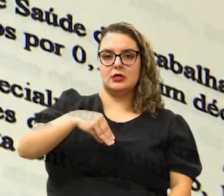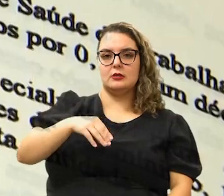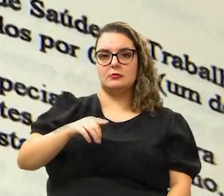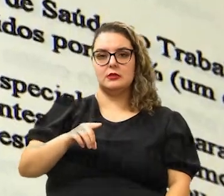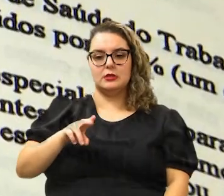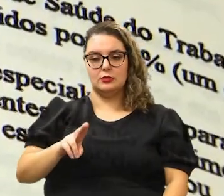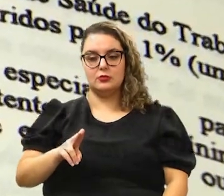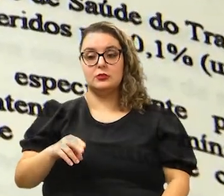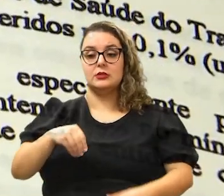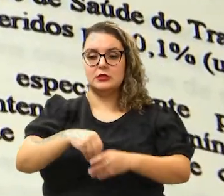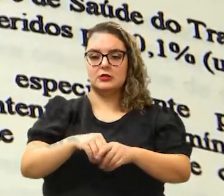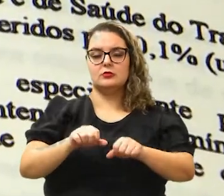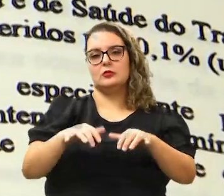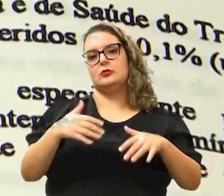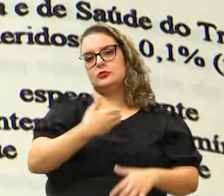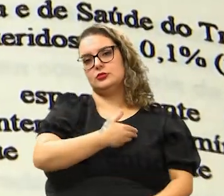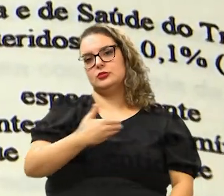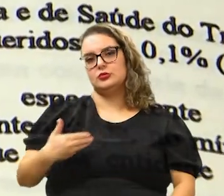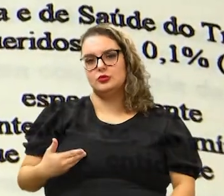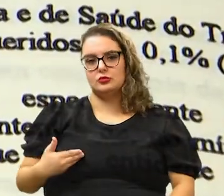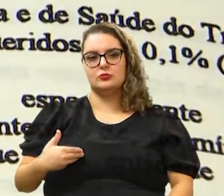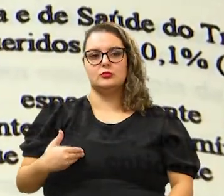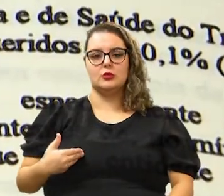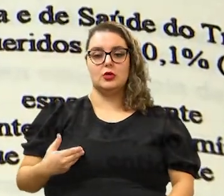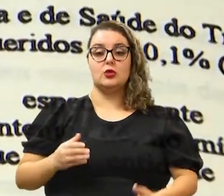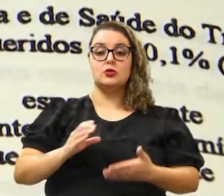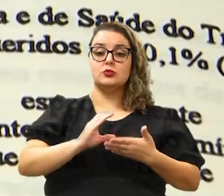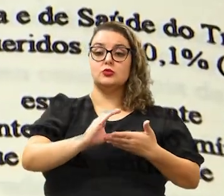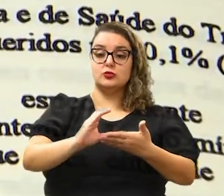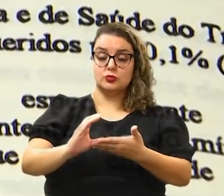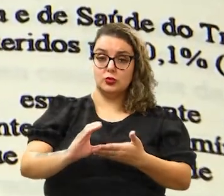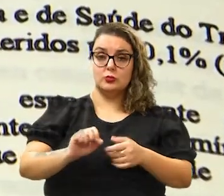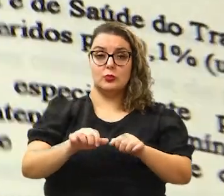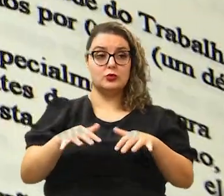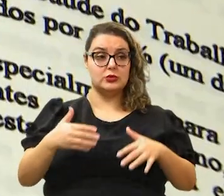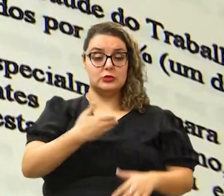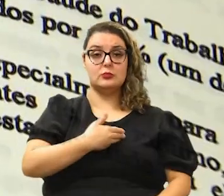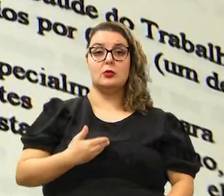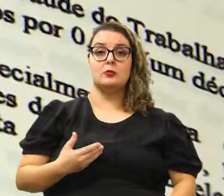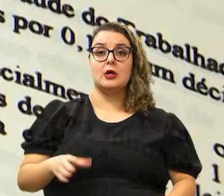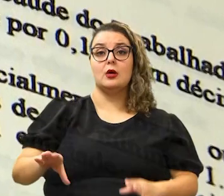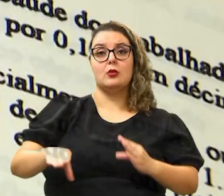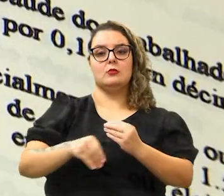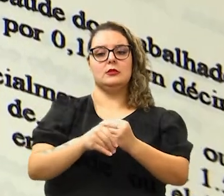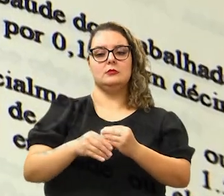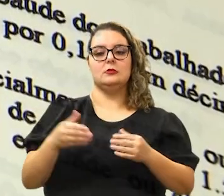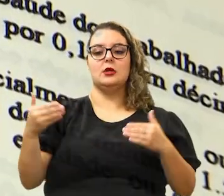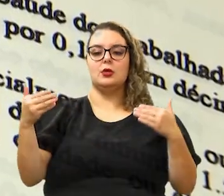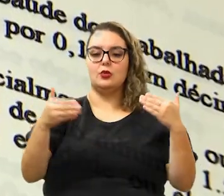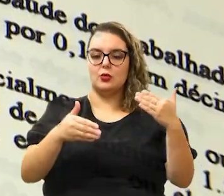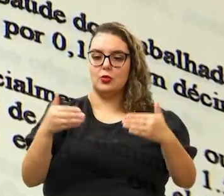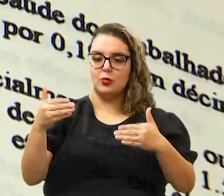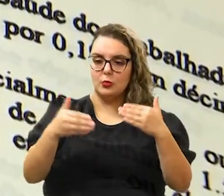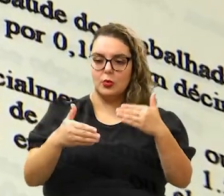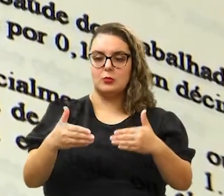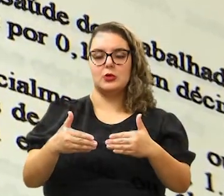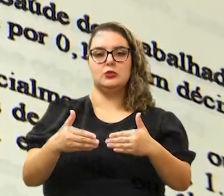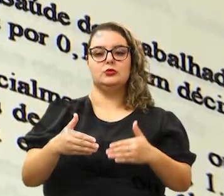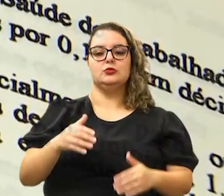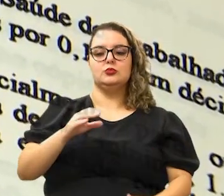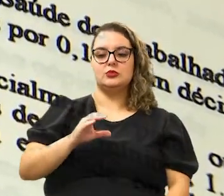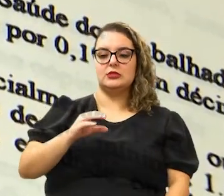assim, a participação do CMDU dentro dessas audiências públicas, ela traz informação ao público daquilo que está